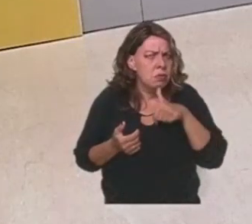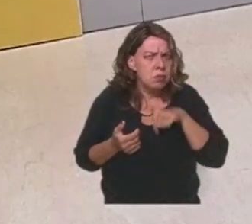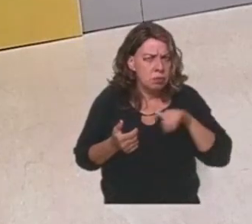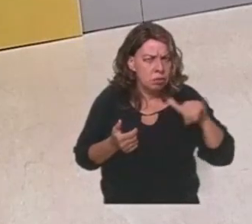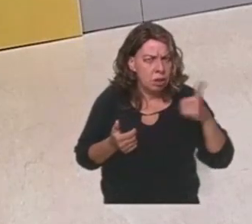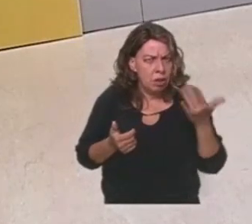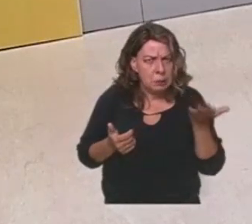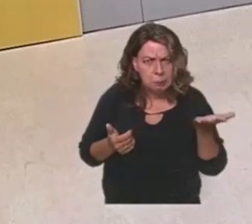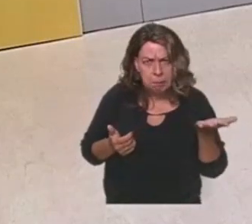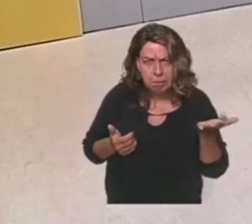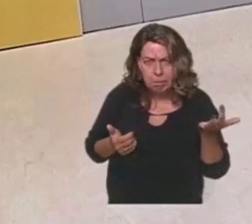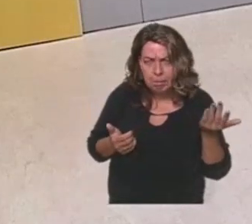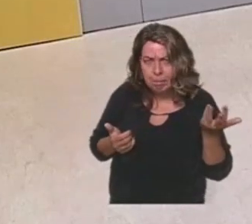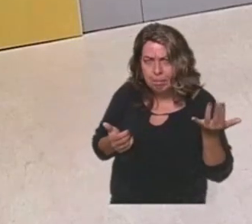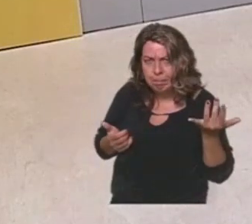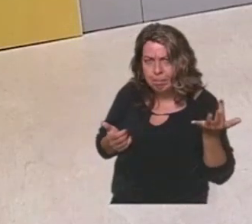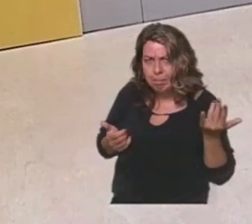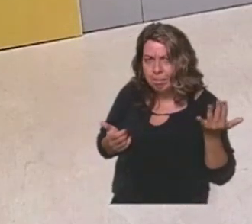19.